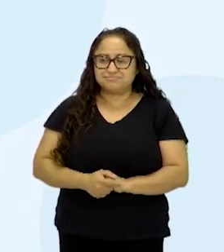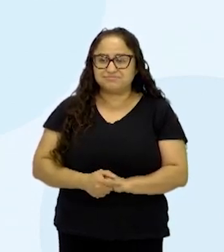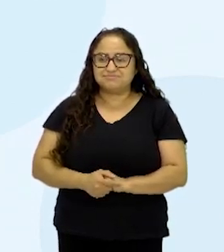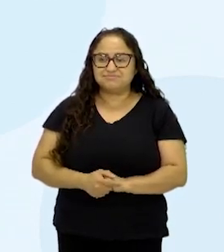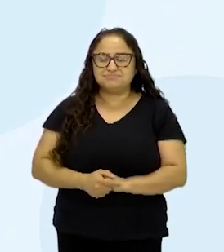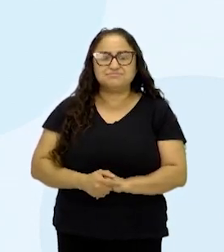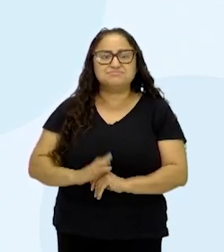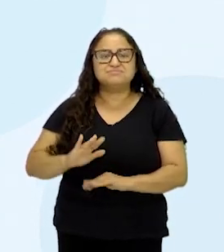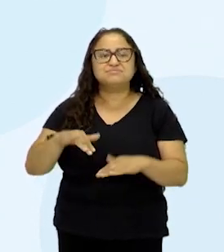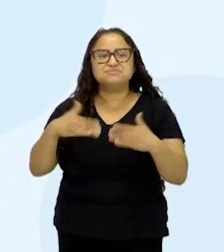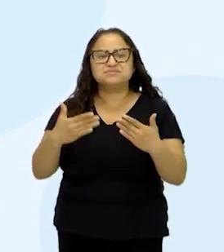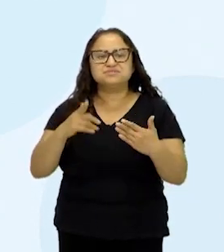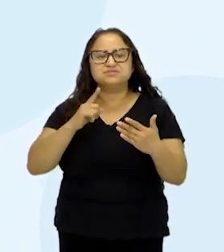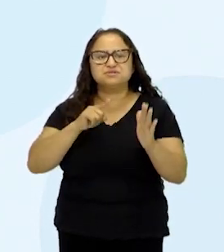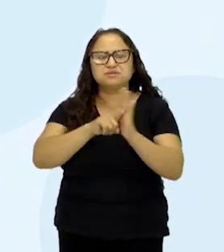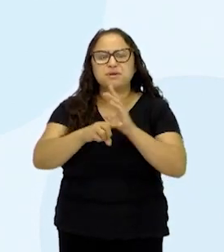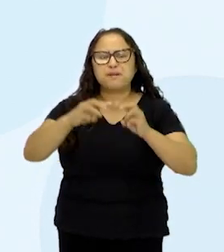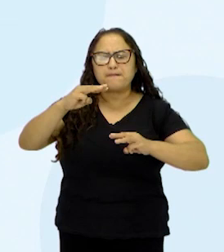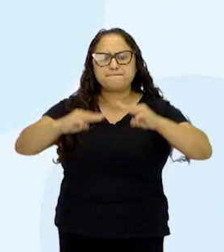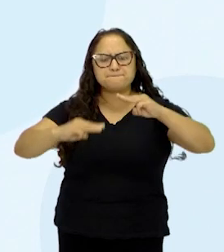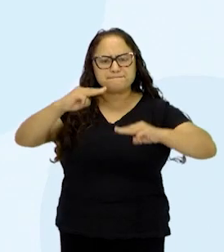vai falar sobre a média. A média